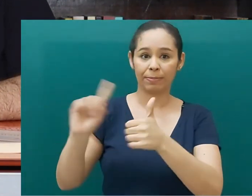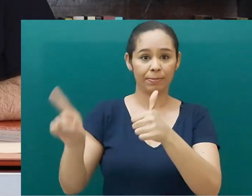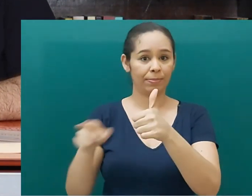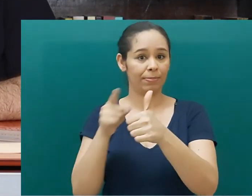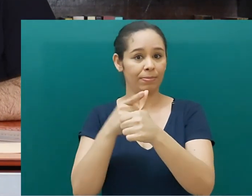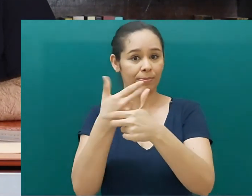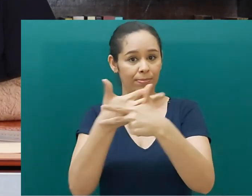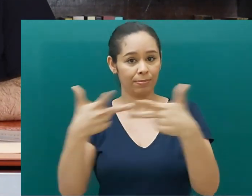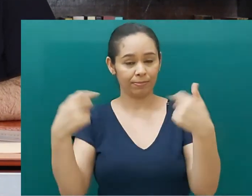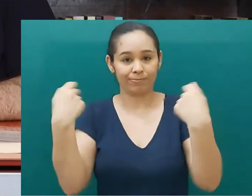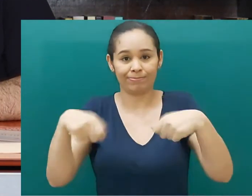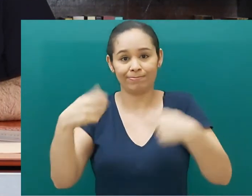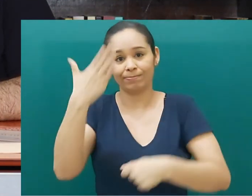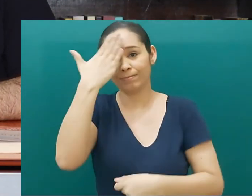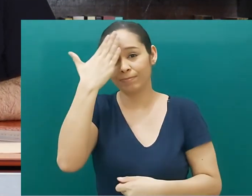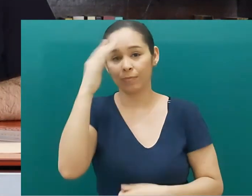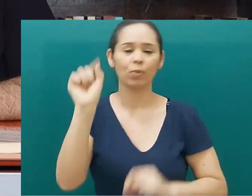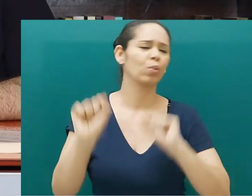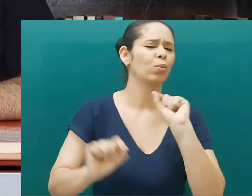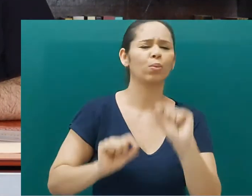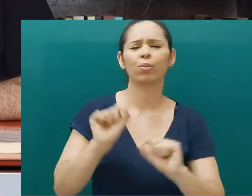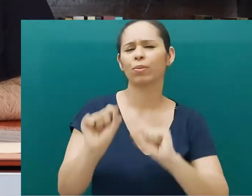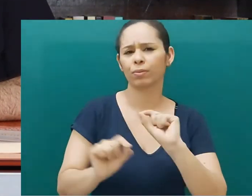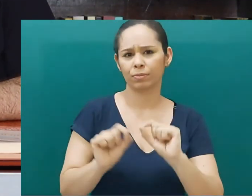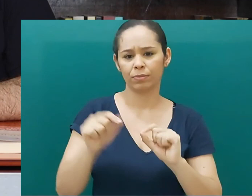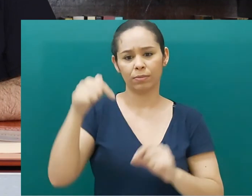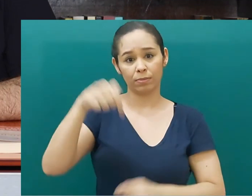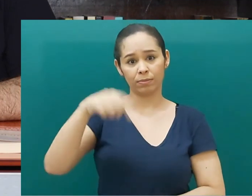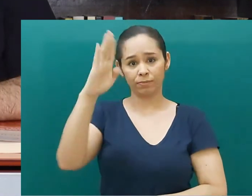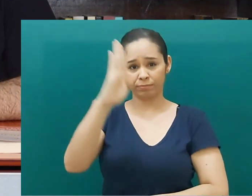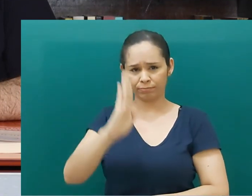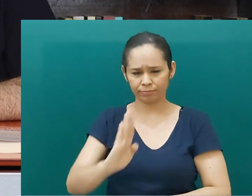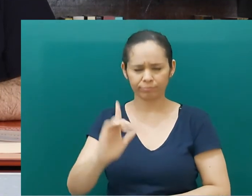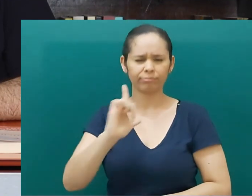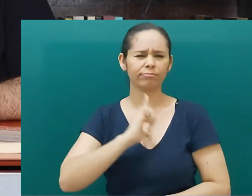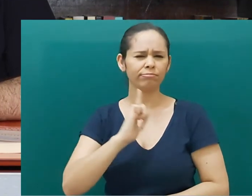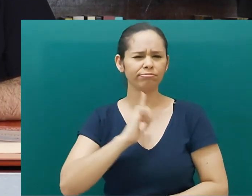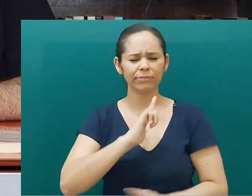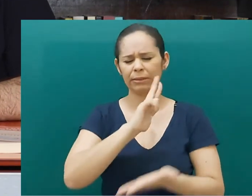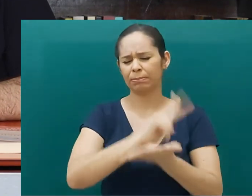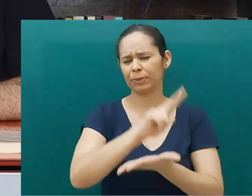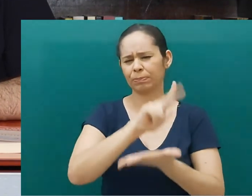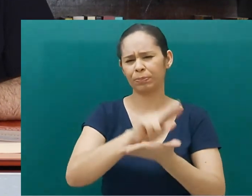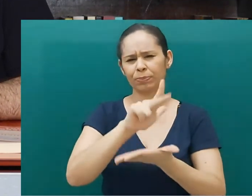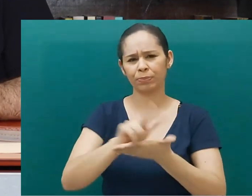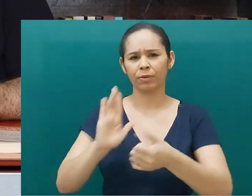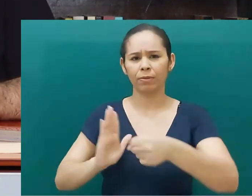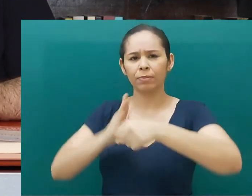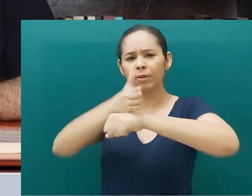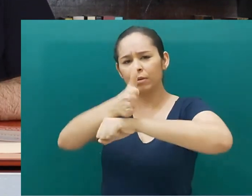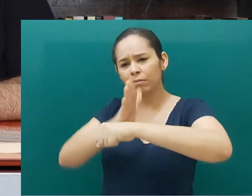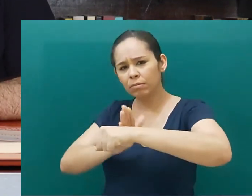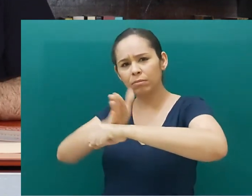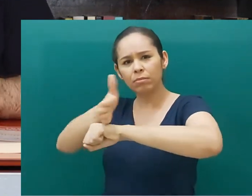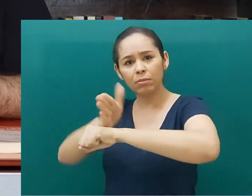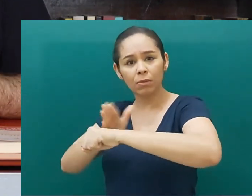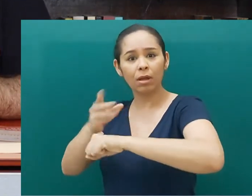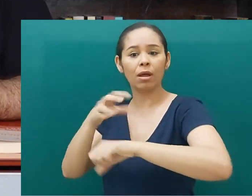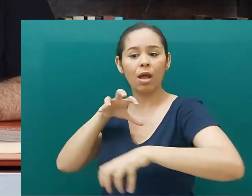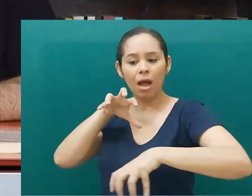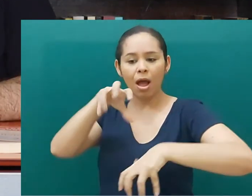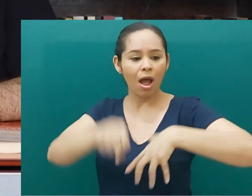coisa que a gente precisa saber é que no Brasil nós tivemos várias incursões ou tentativas